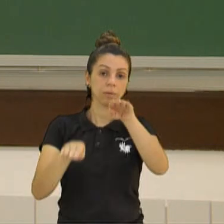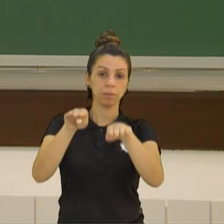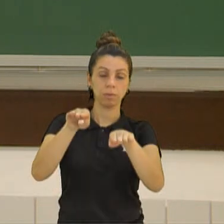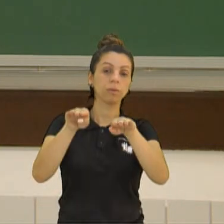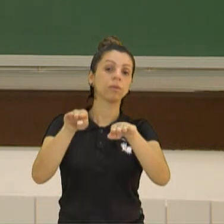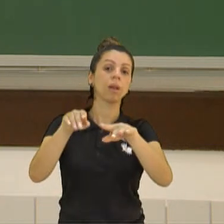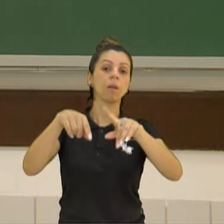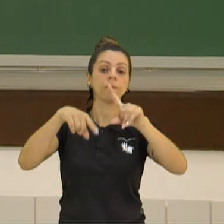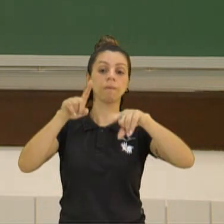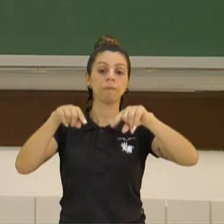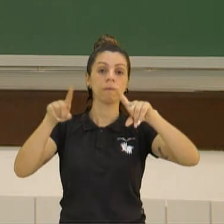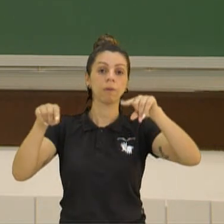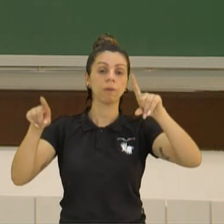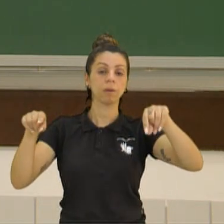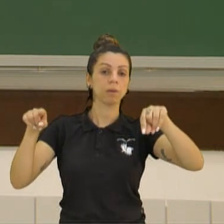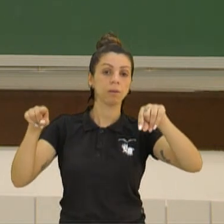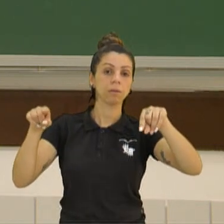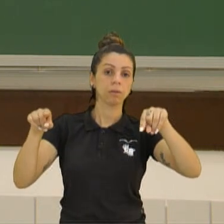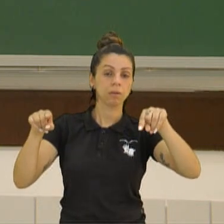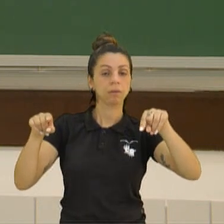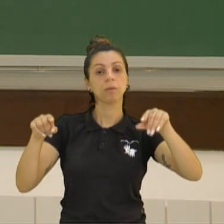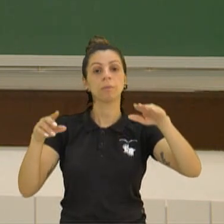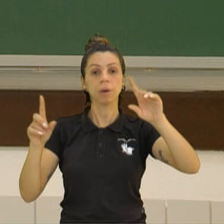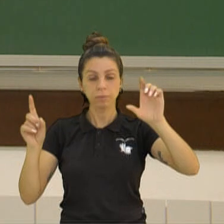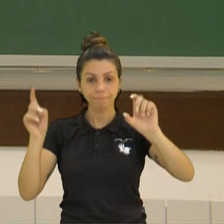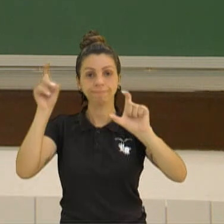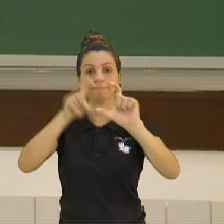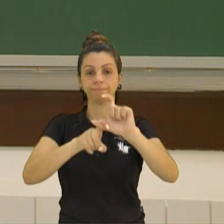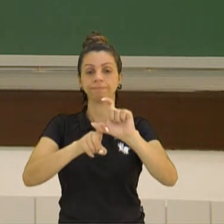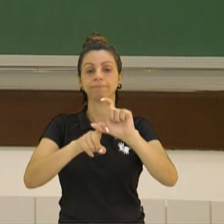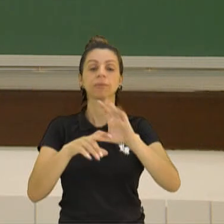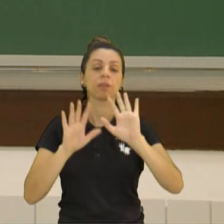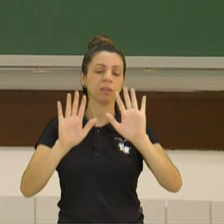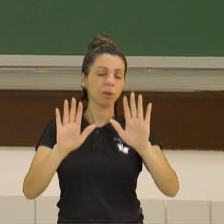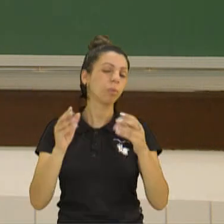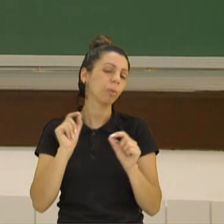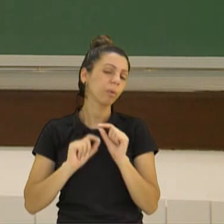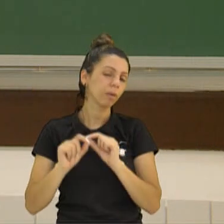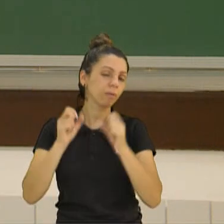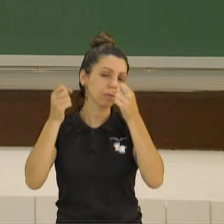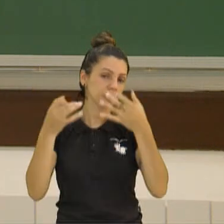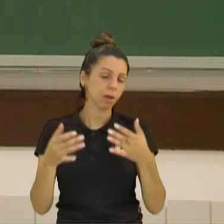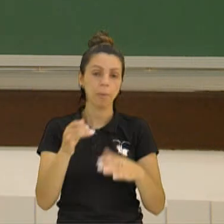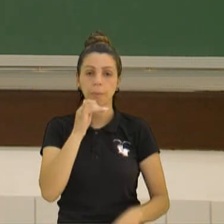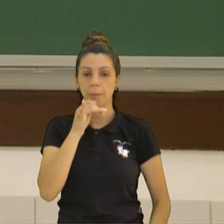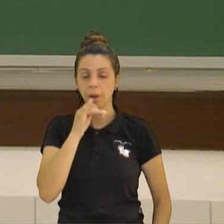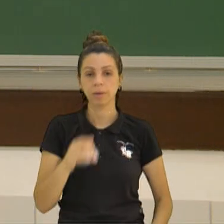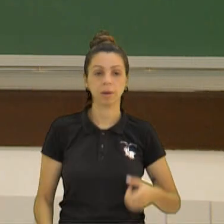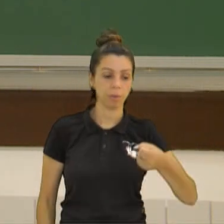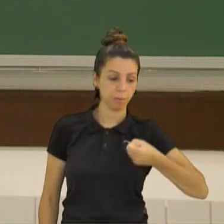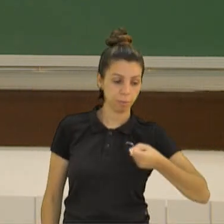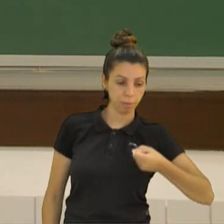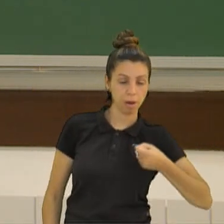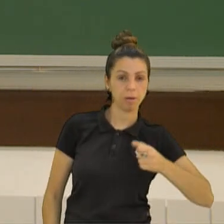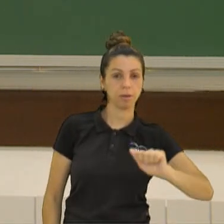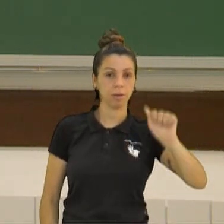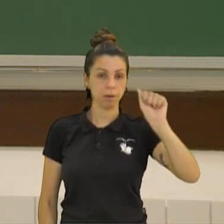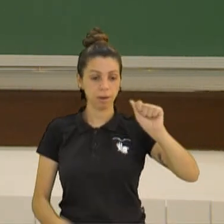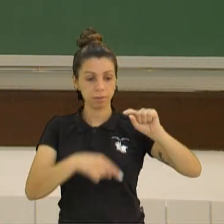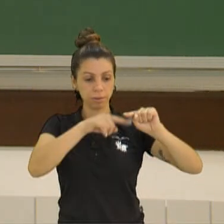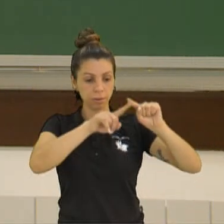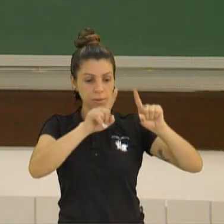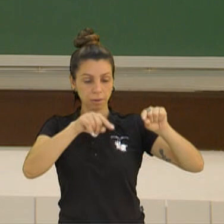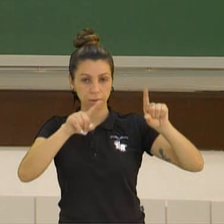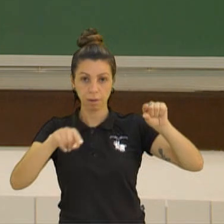elas variam uma dependendo da outra. O que eu quero dizer com isso? Que se uma grandeza está variando, se a grandeza A está variando,